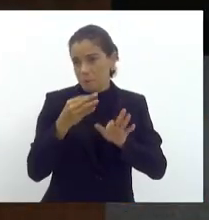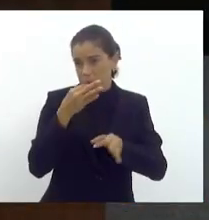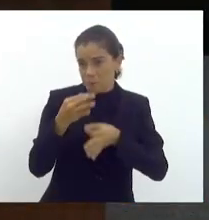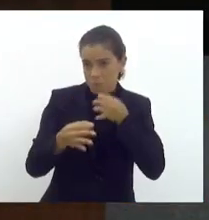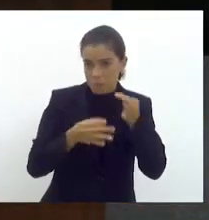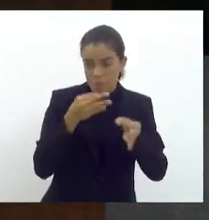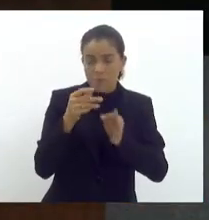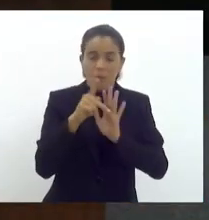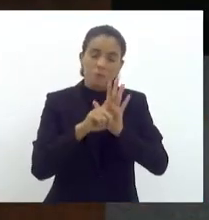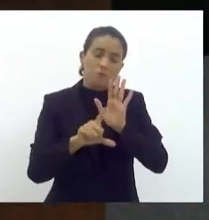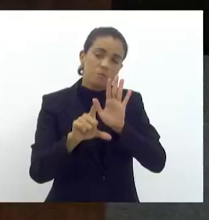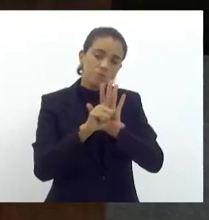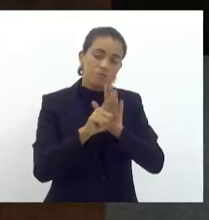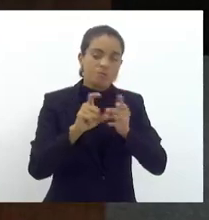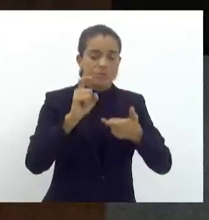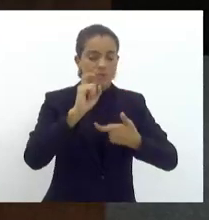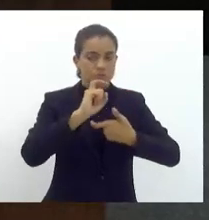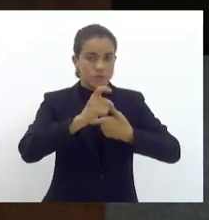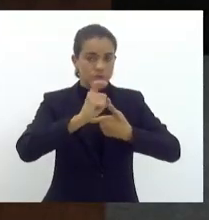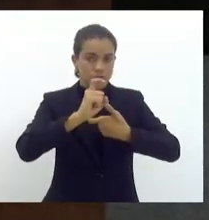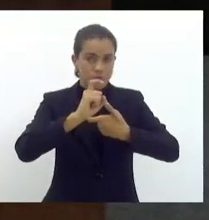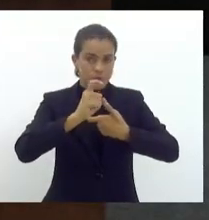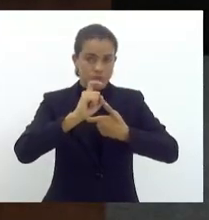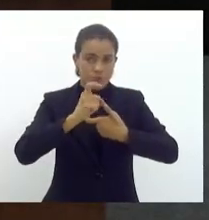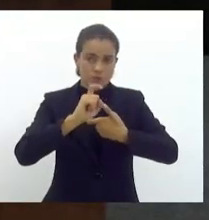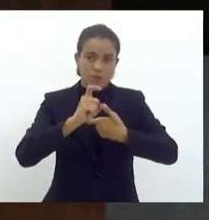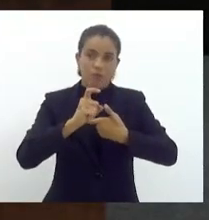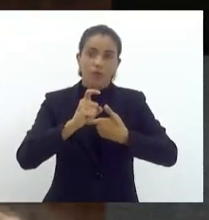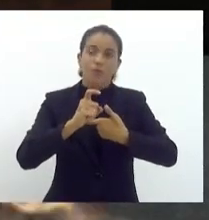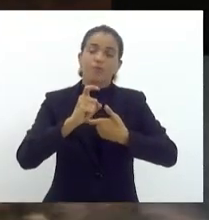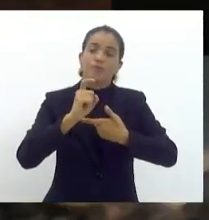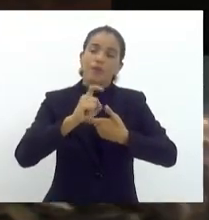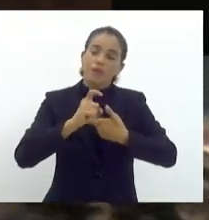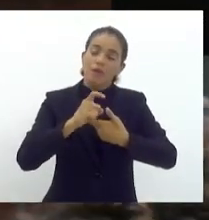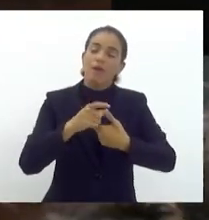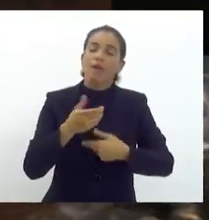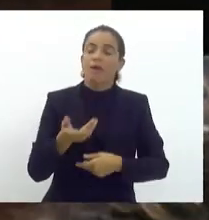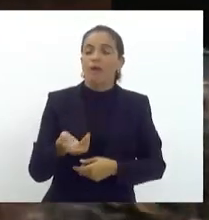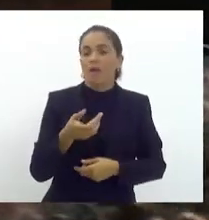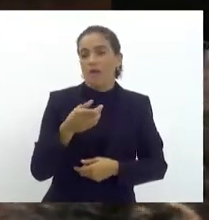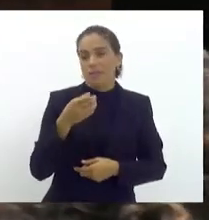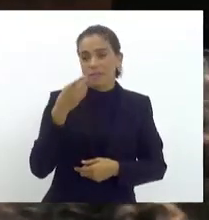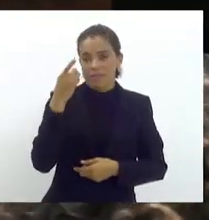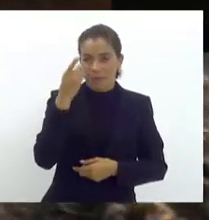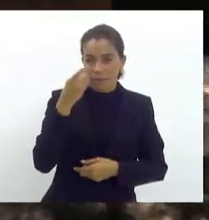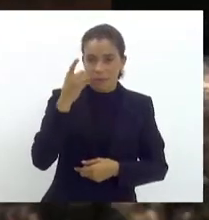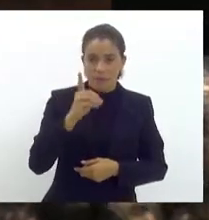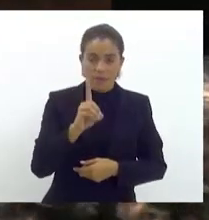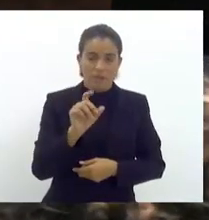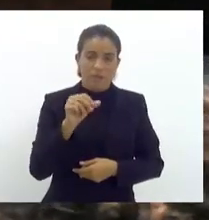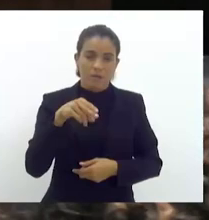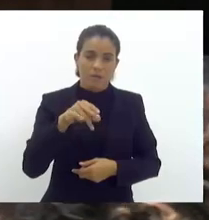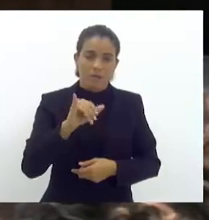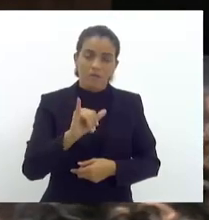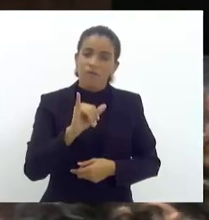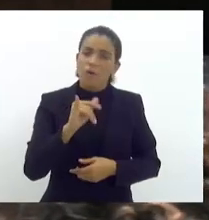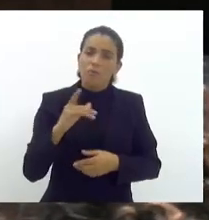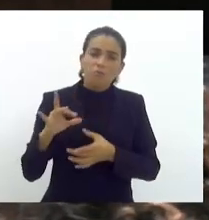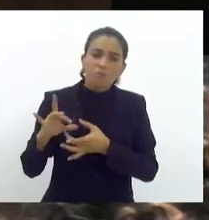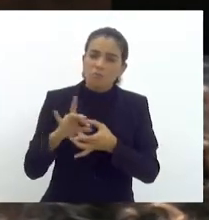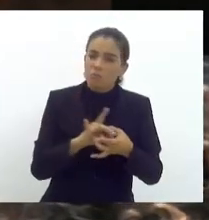no projeto do executivo que autor intelectual a deputada Dani Monteiro foi no